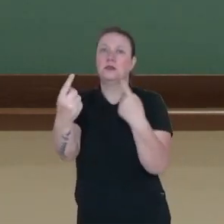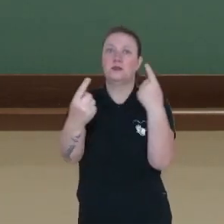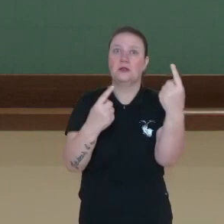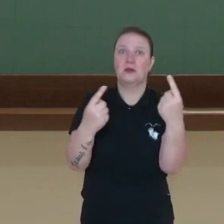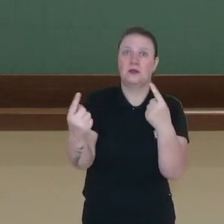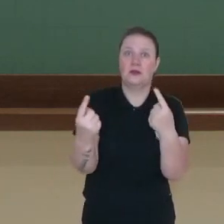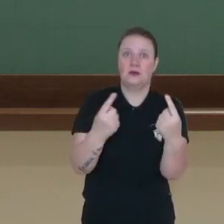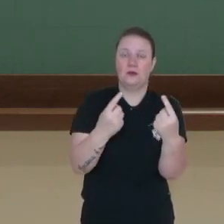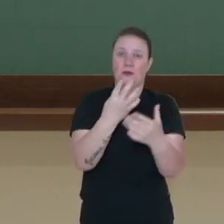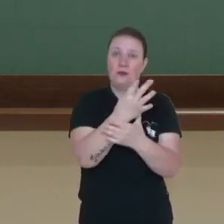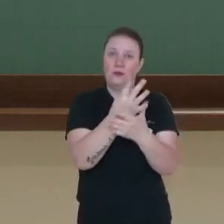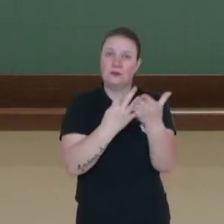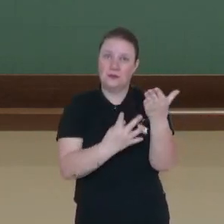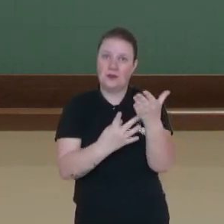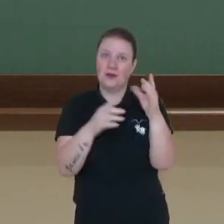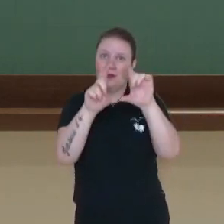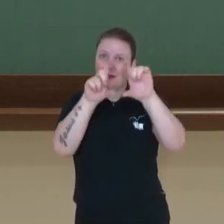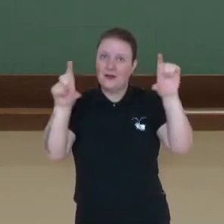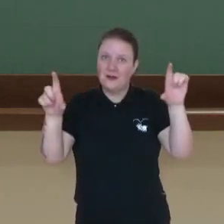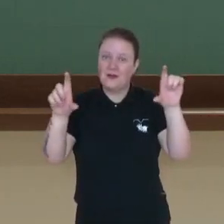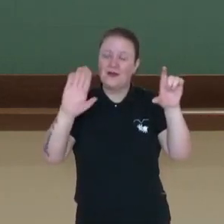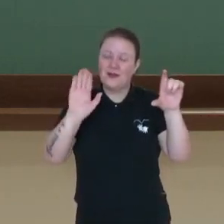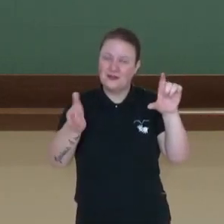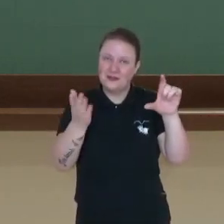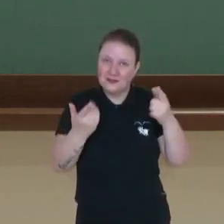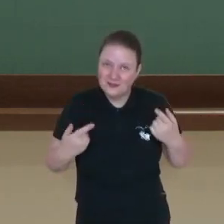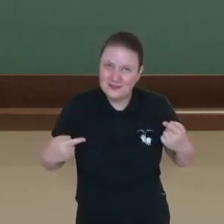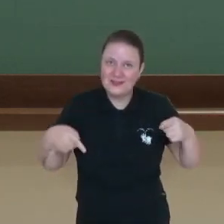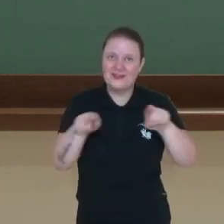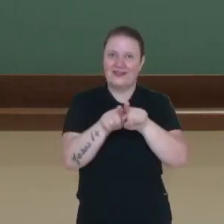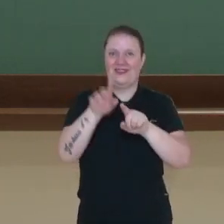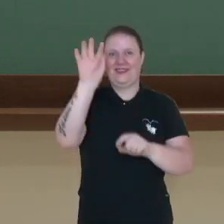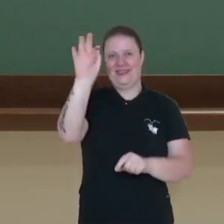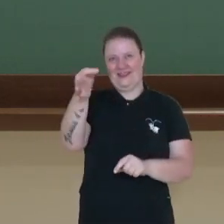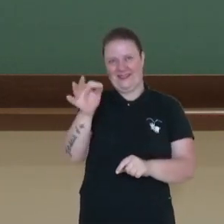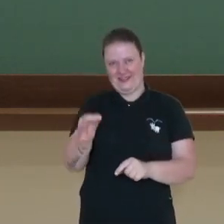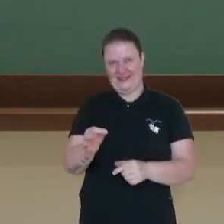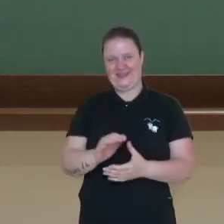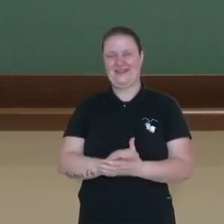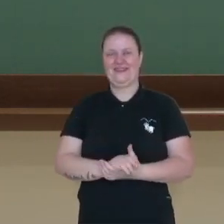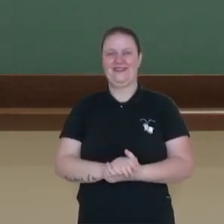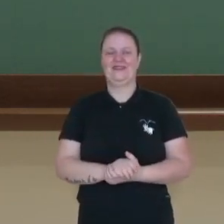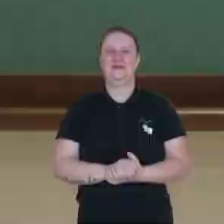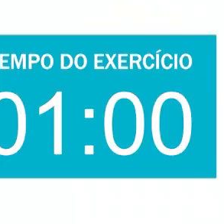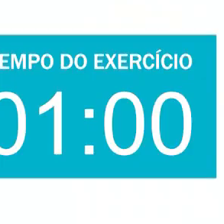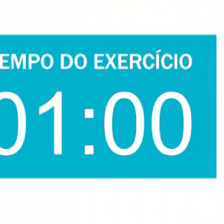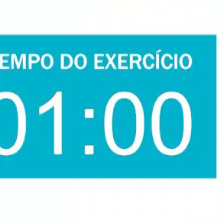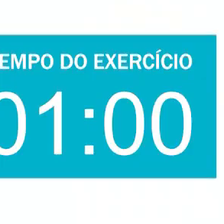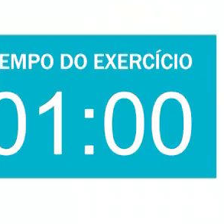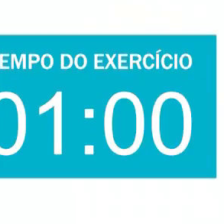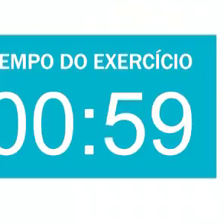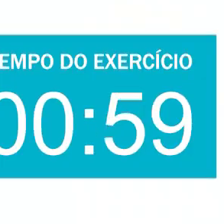um parágrafo sobre isso e a gente já faz a correção da nossa atividade.